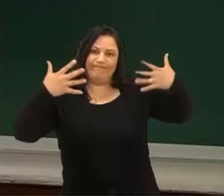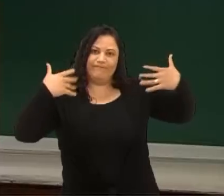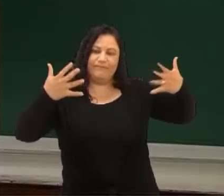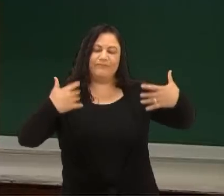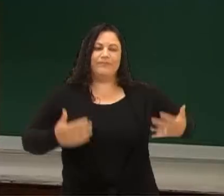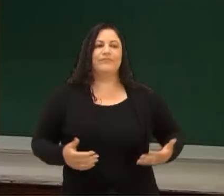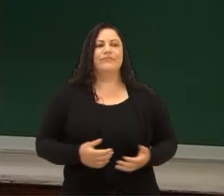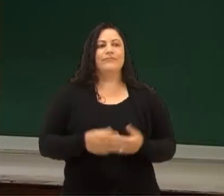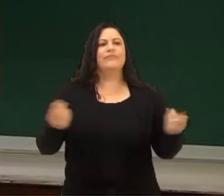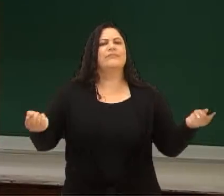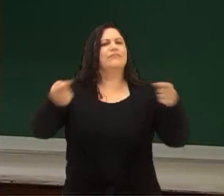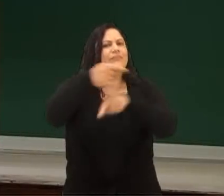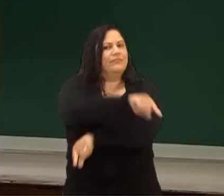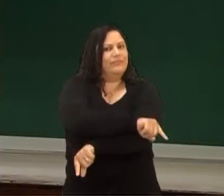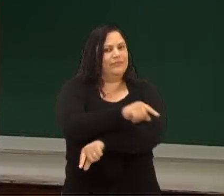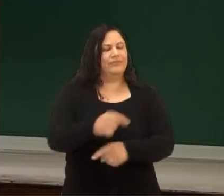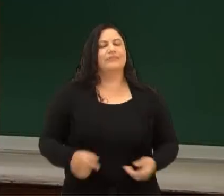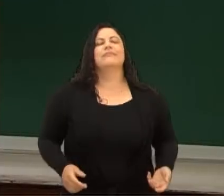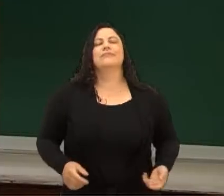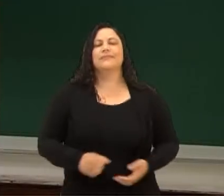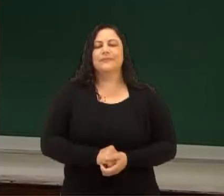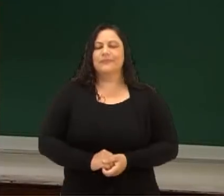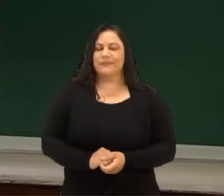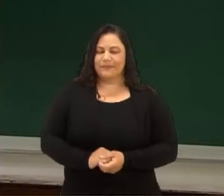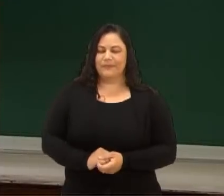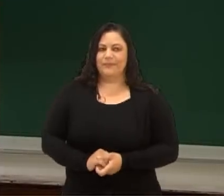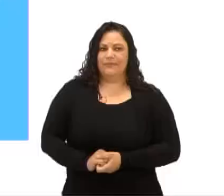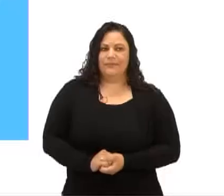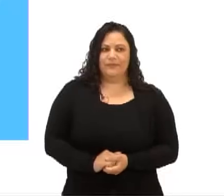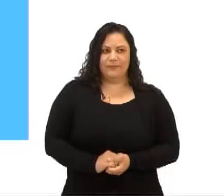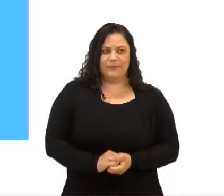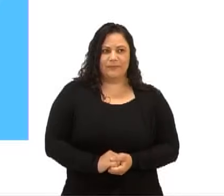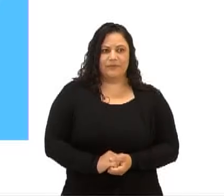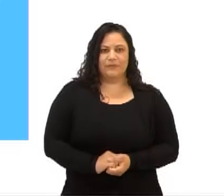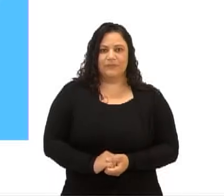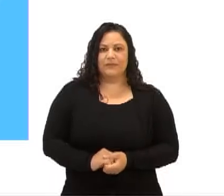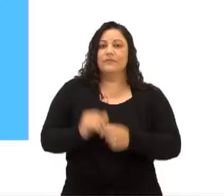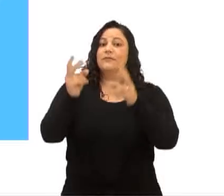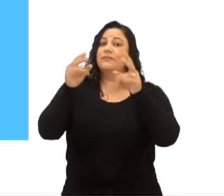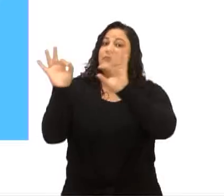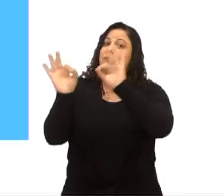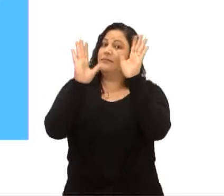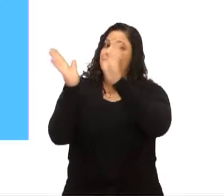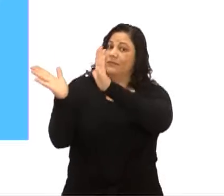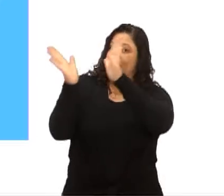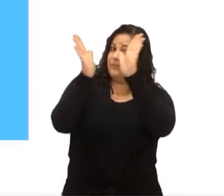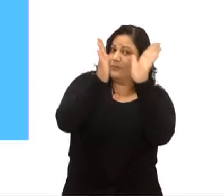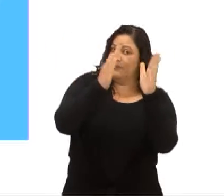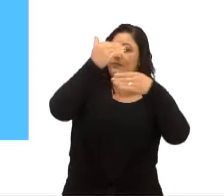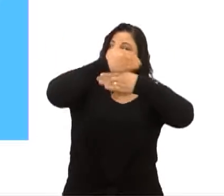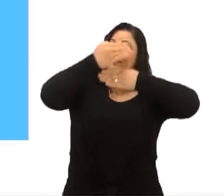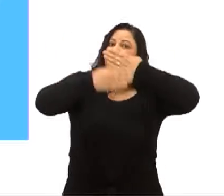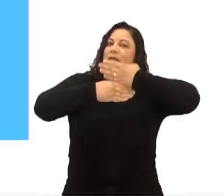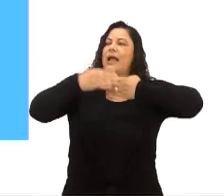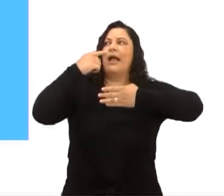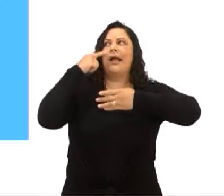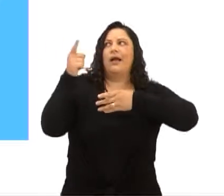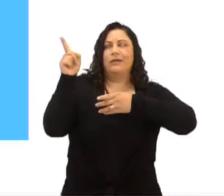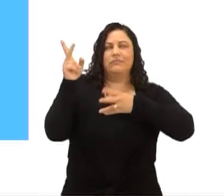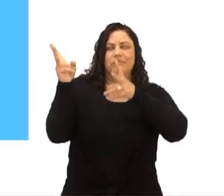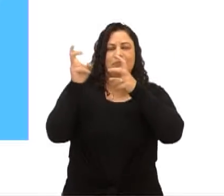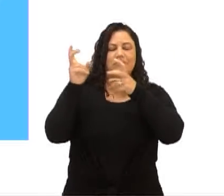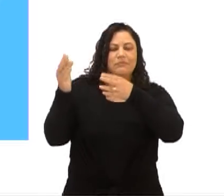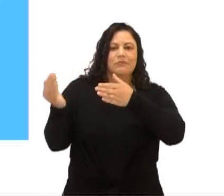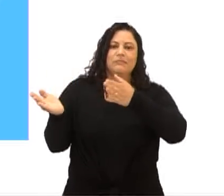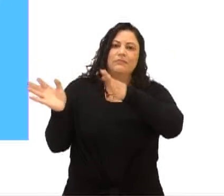estações do ano opostas, ok? Aqui a gente tem a imagem, que estava menor, aqui ela está mais